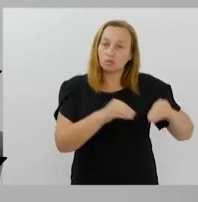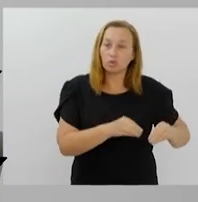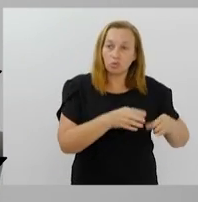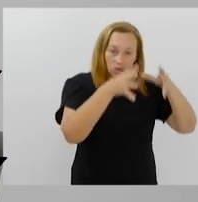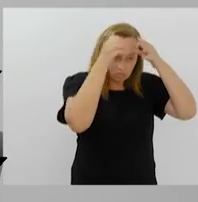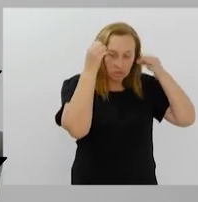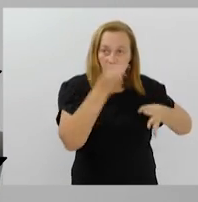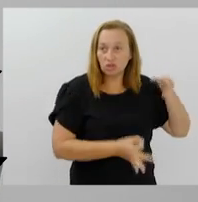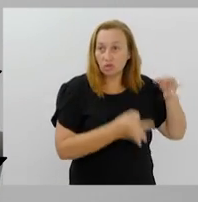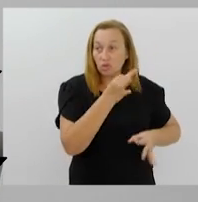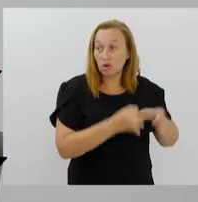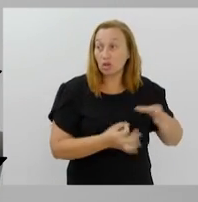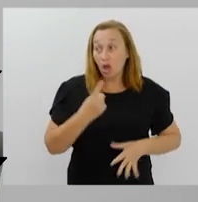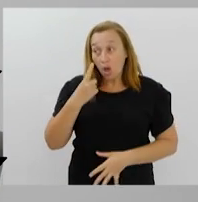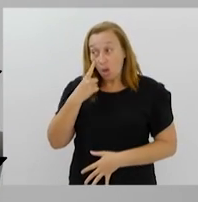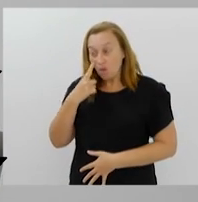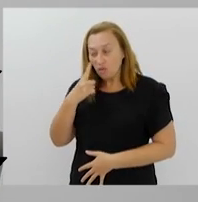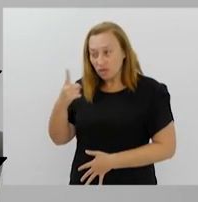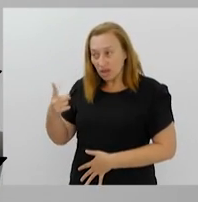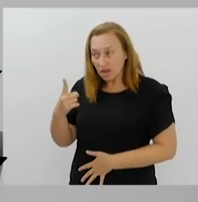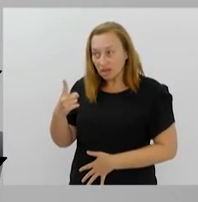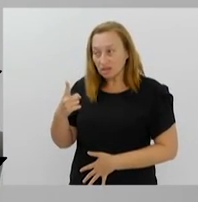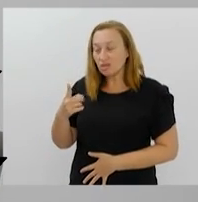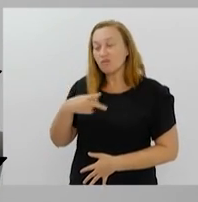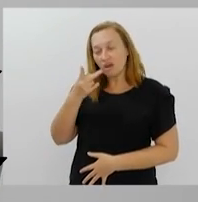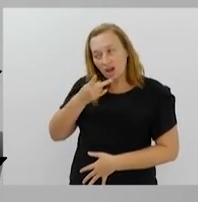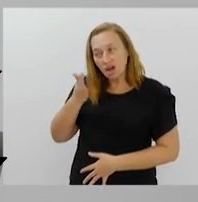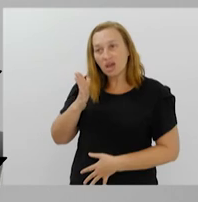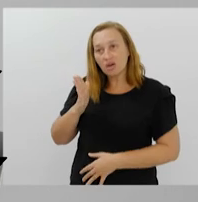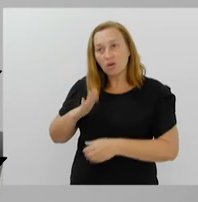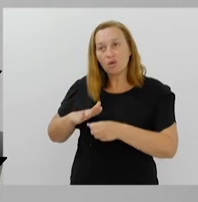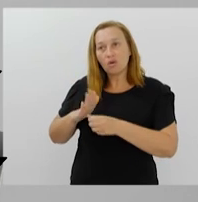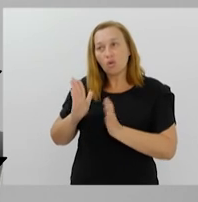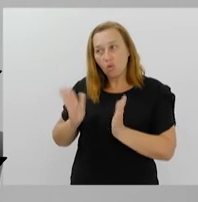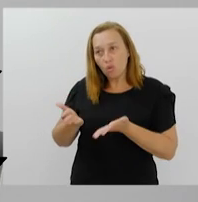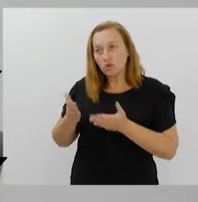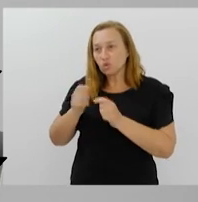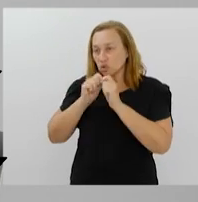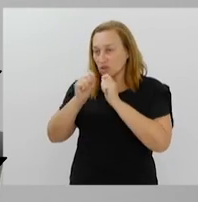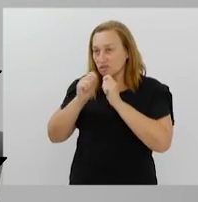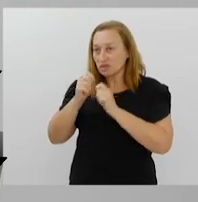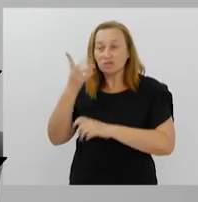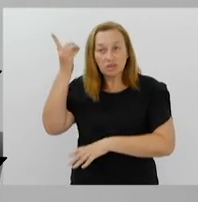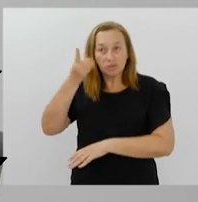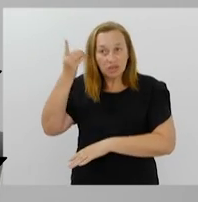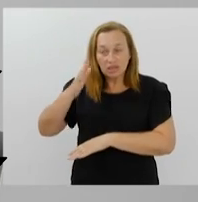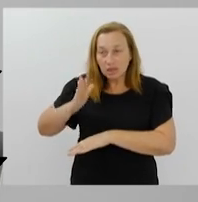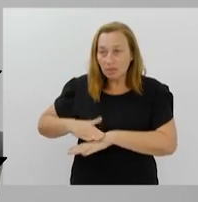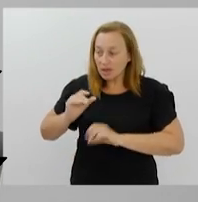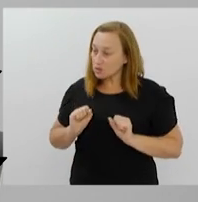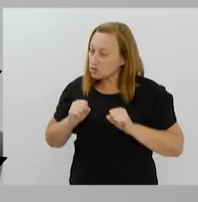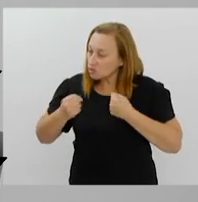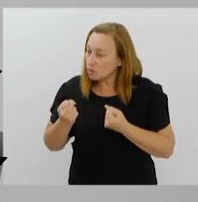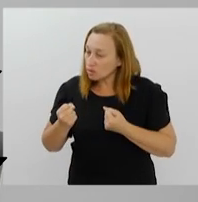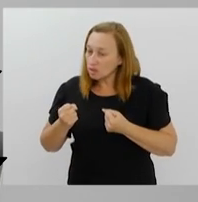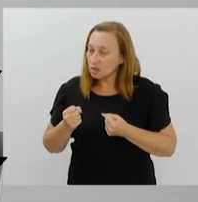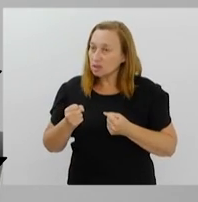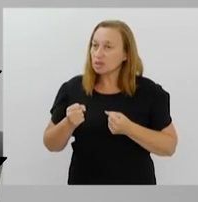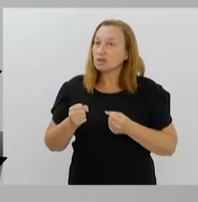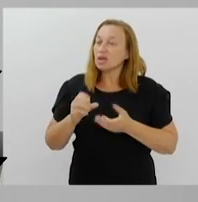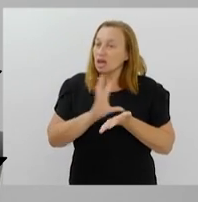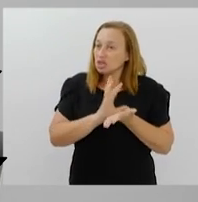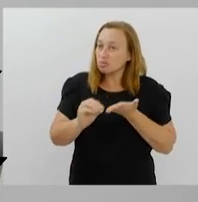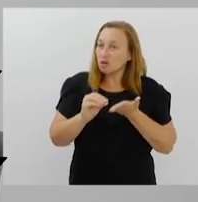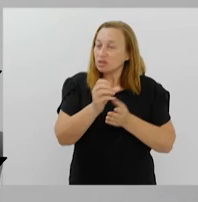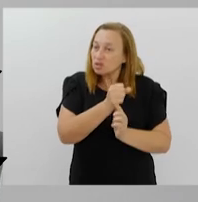aqui que eu tenho falado falei hoje isso num por ocasião de uma entrevista falei que é o deputado que mais se dedica às pautas sociais na Assembleia